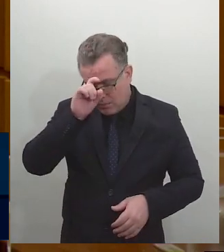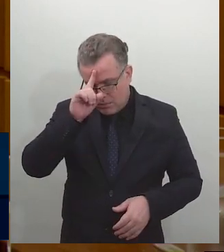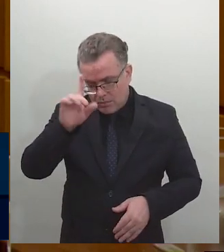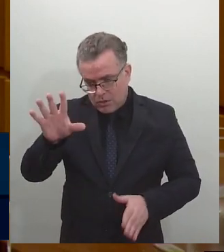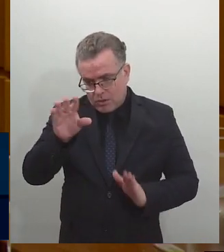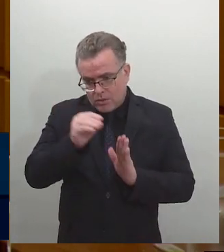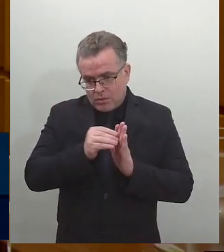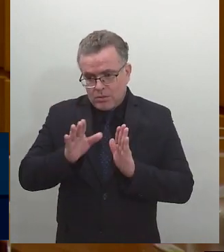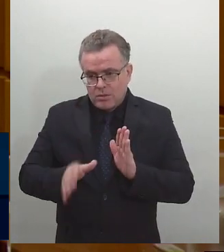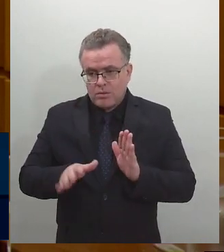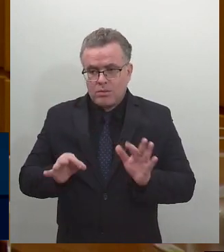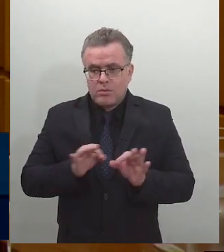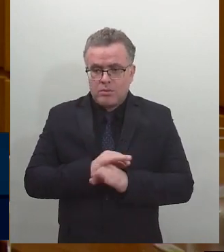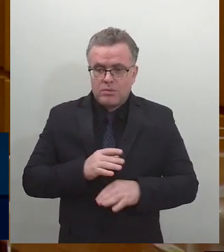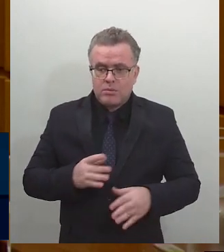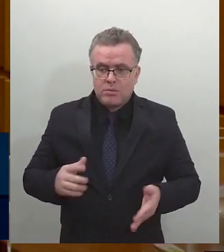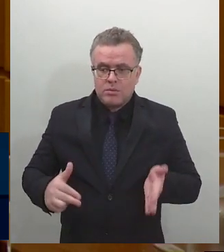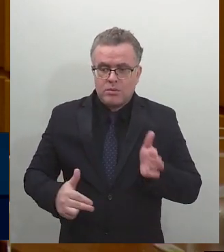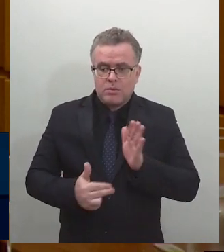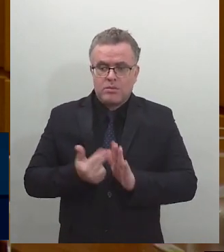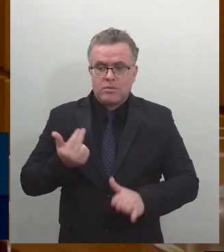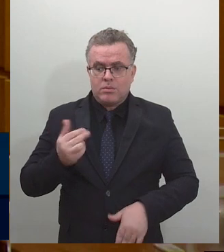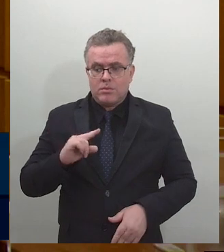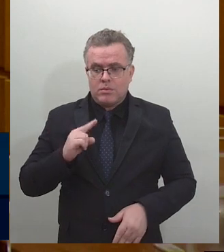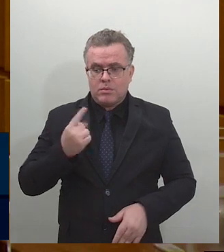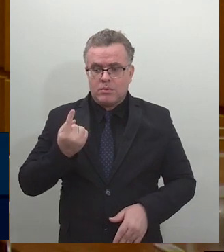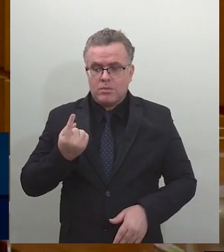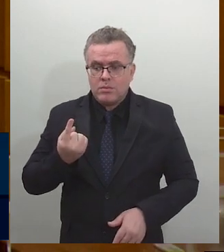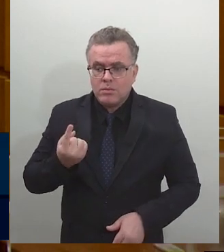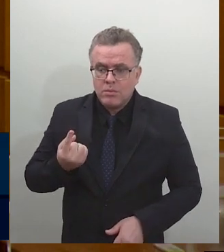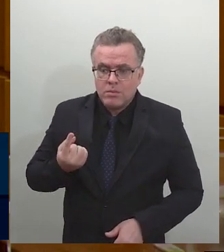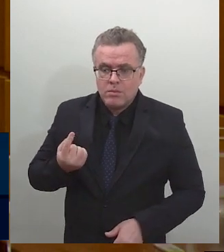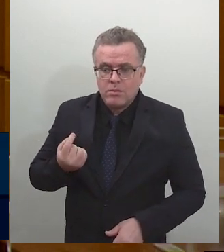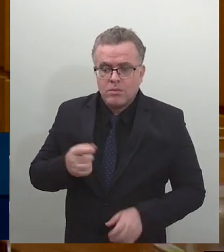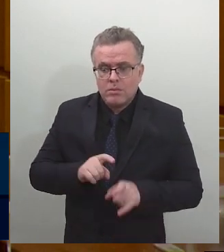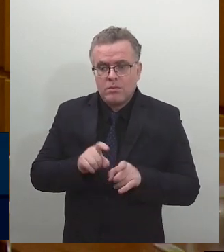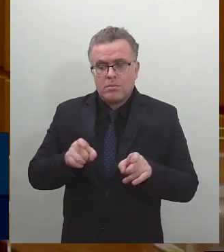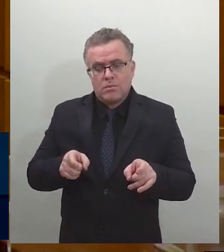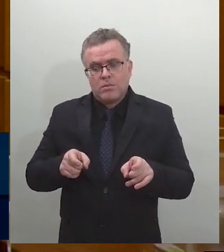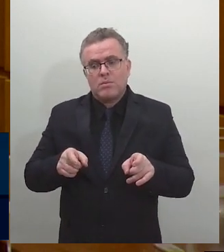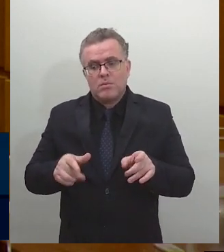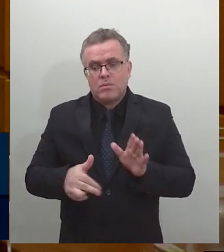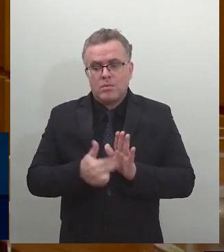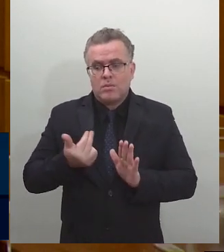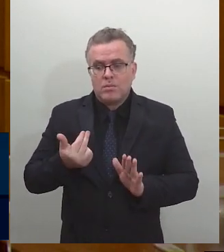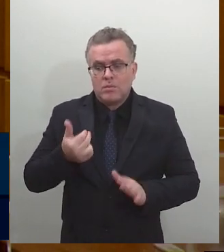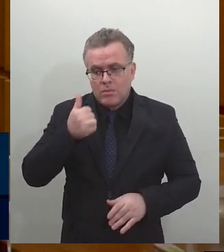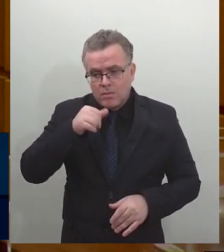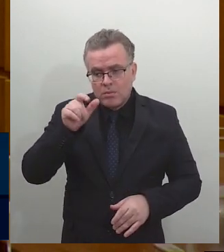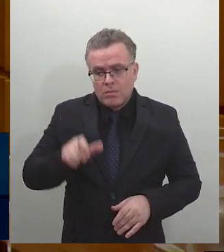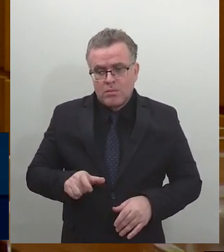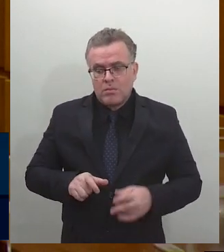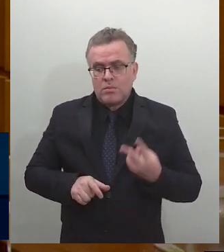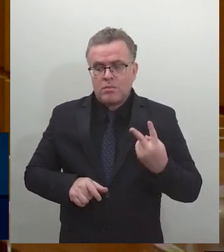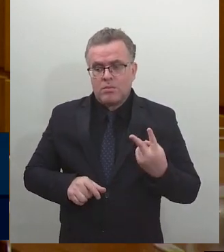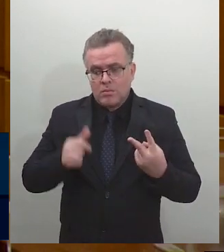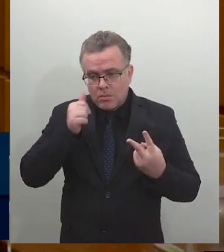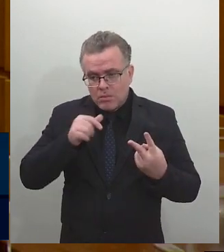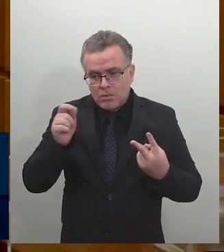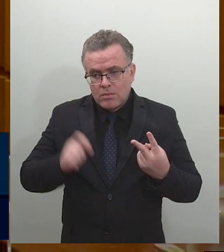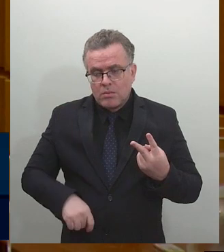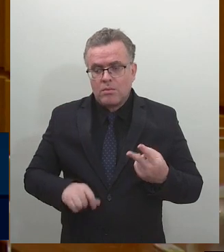realizada a primeira cirurgia ginecológica de uma mulher. Eram duas mulheres que tinham prolapso, o prolapso